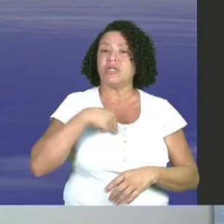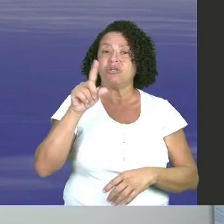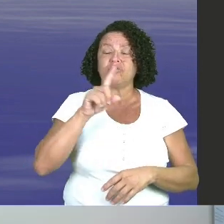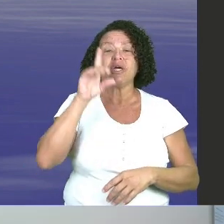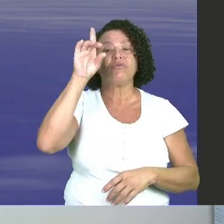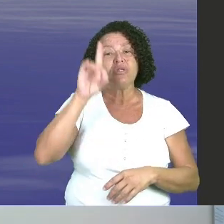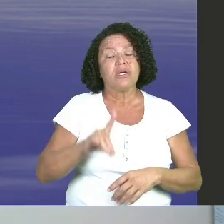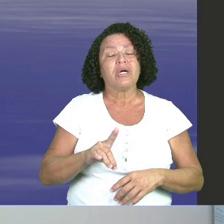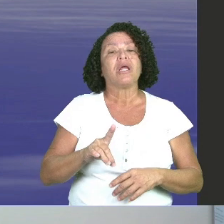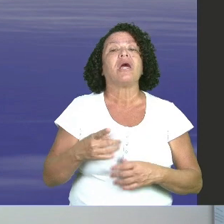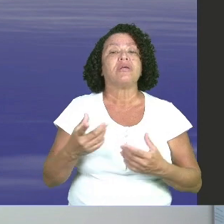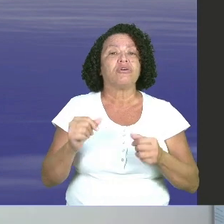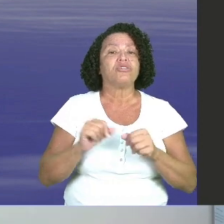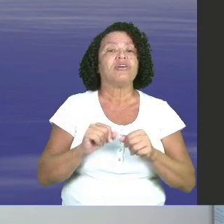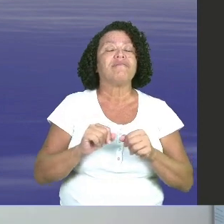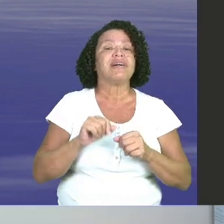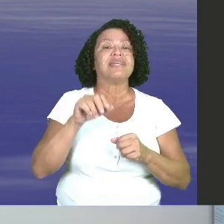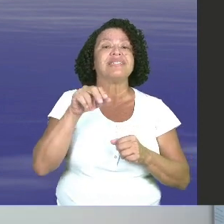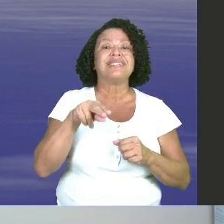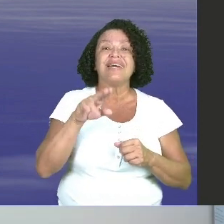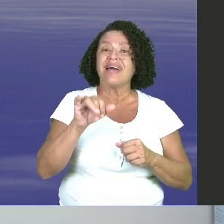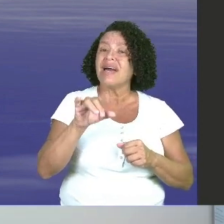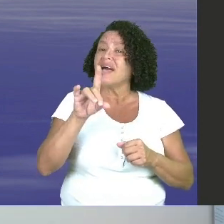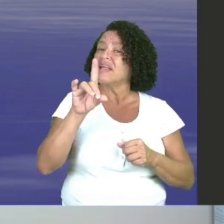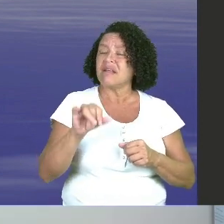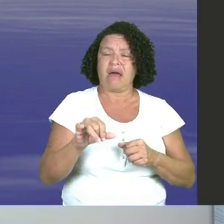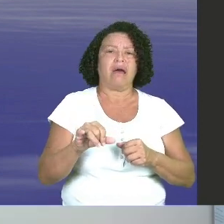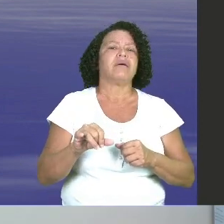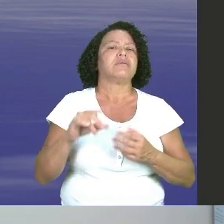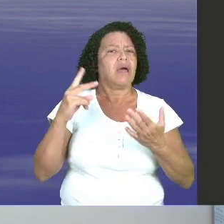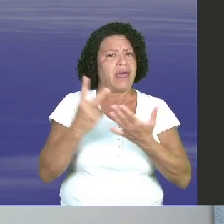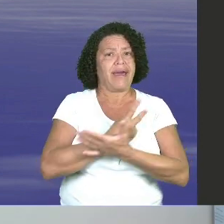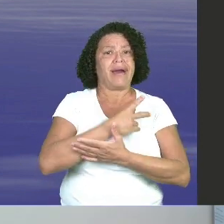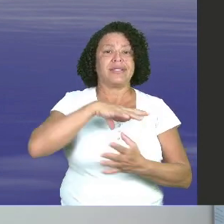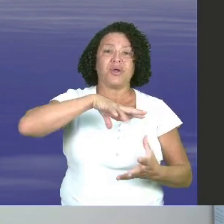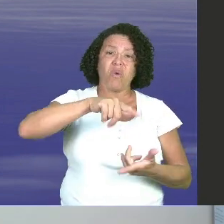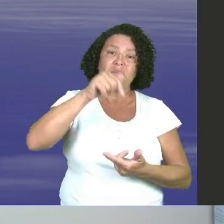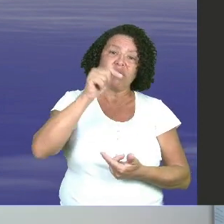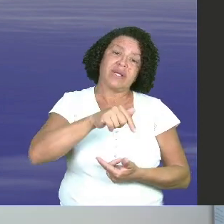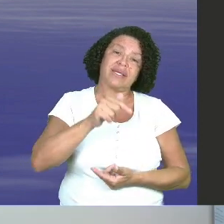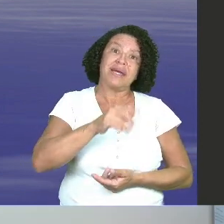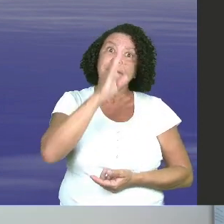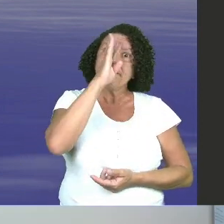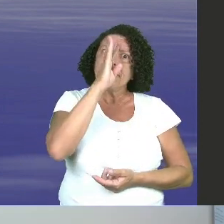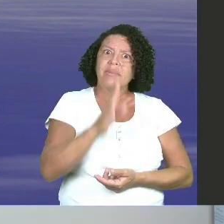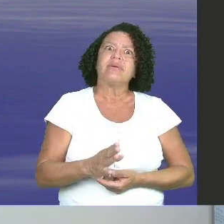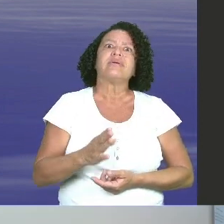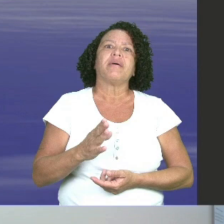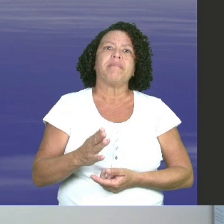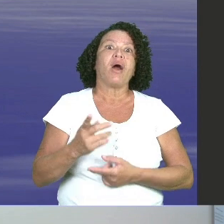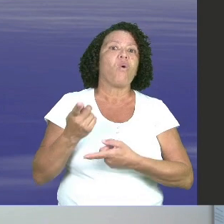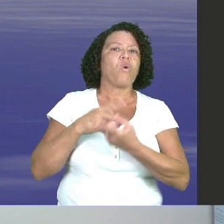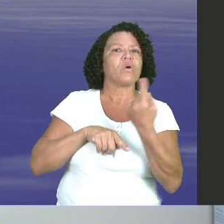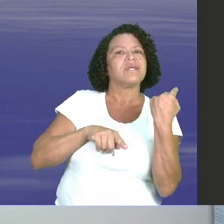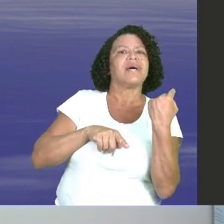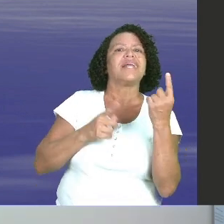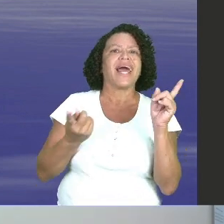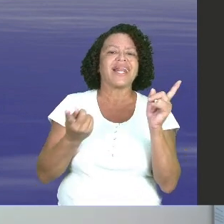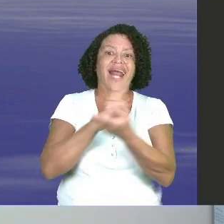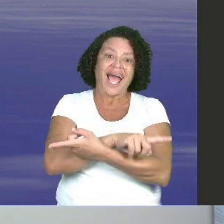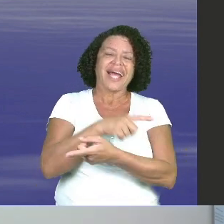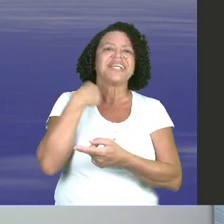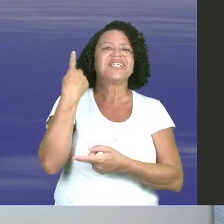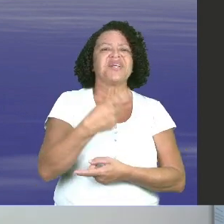direito de fazer nada errado com o mundo em que vivemos e, principalmente, ao contrário, nós